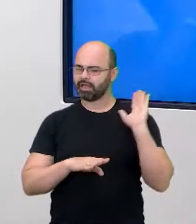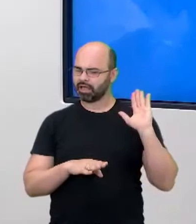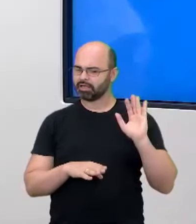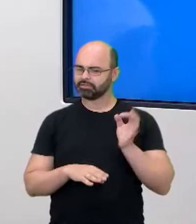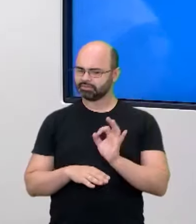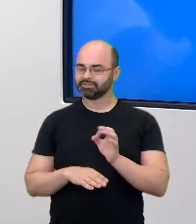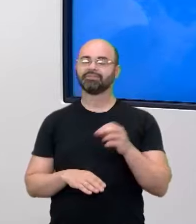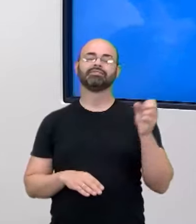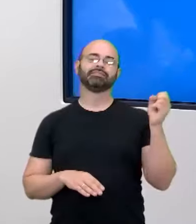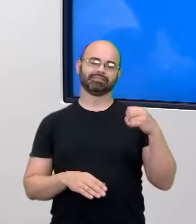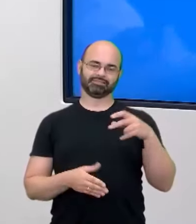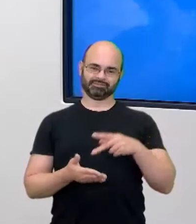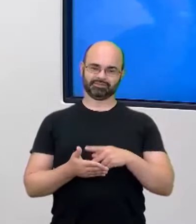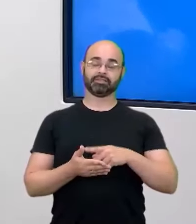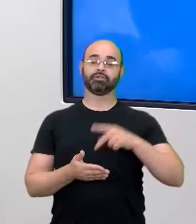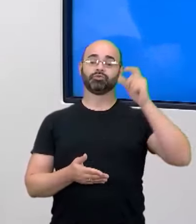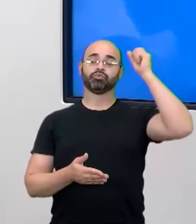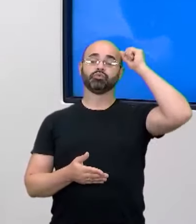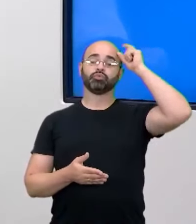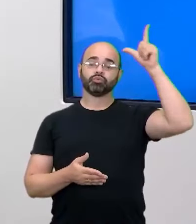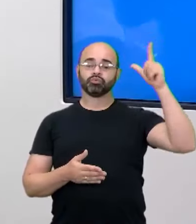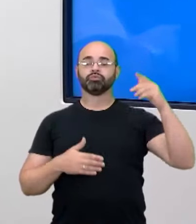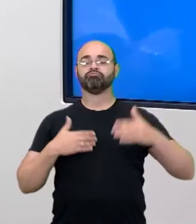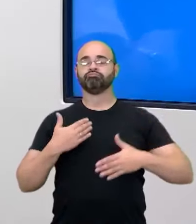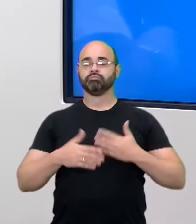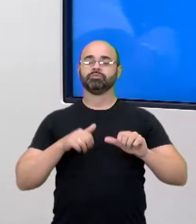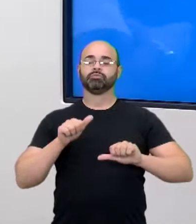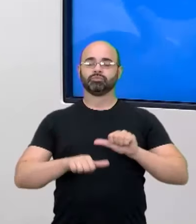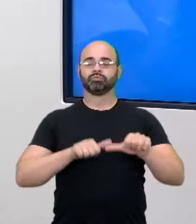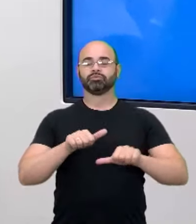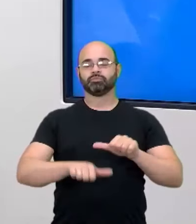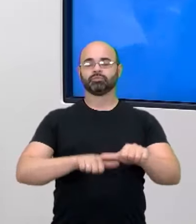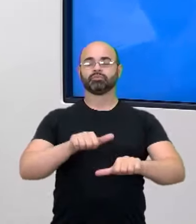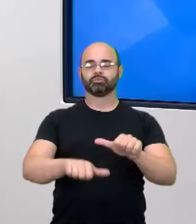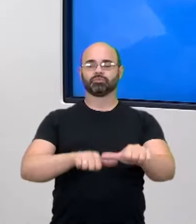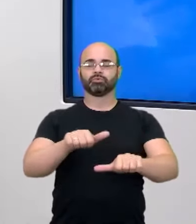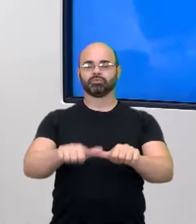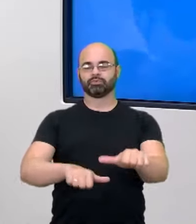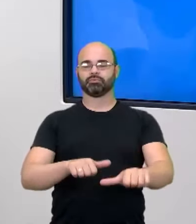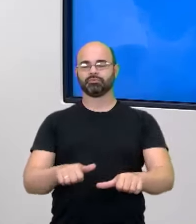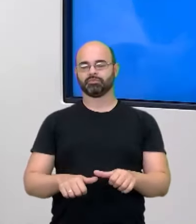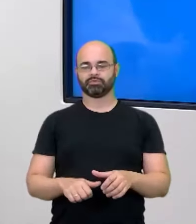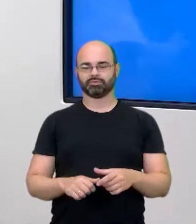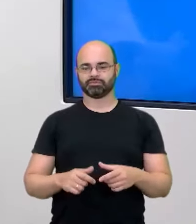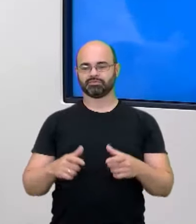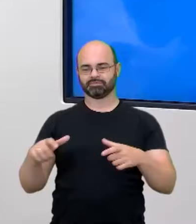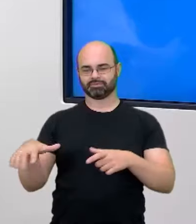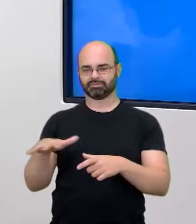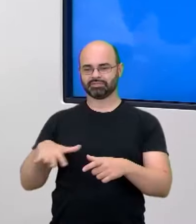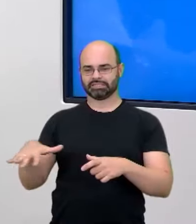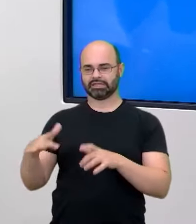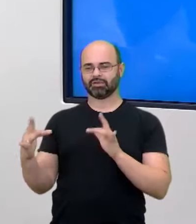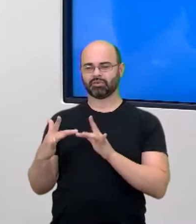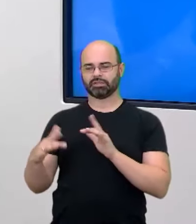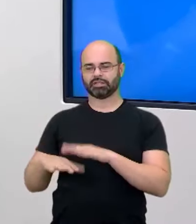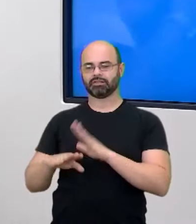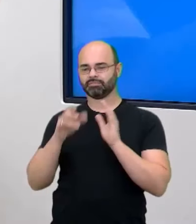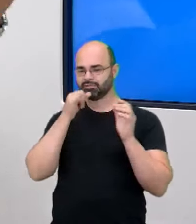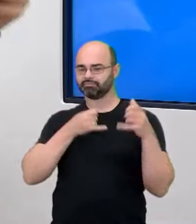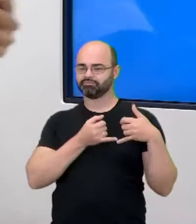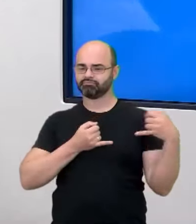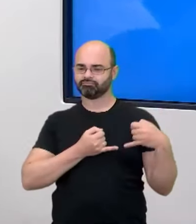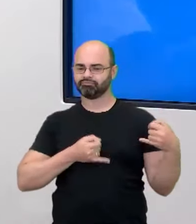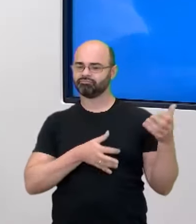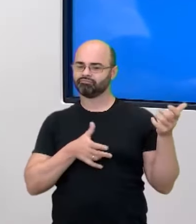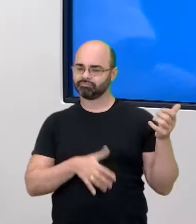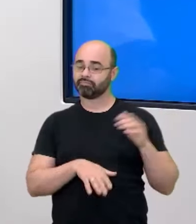moldando de acordo com aquilo que ela tem mais presente. Então, se para aquela região é mais fácil você ter contato com instrumentos de cordas,